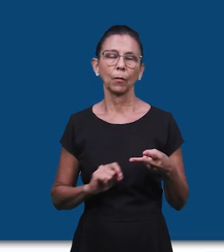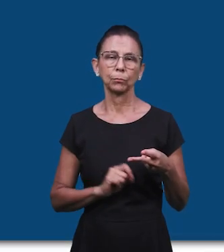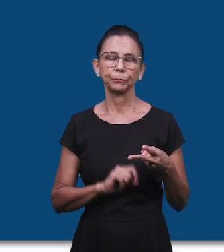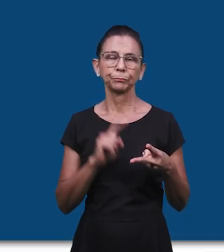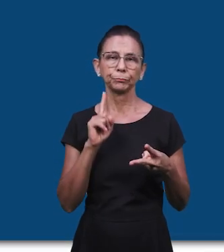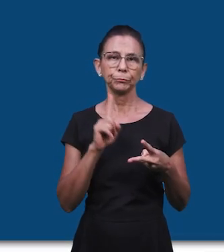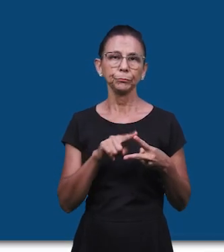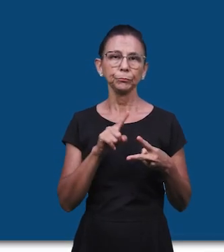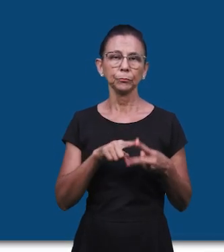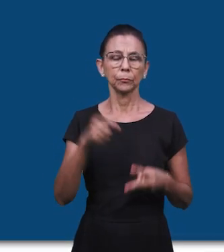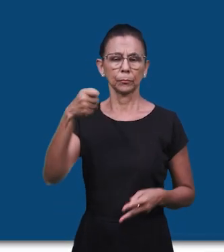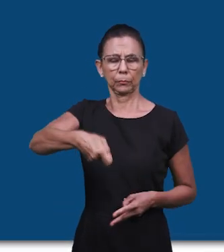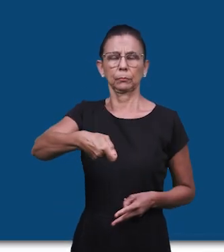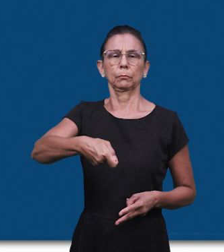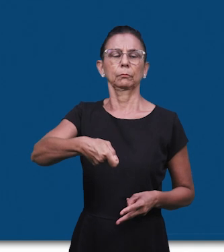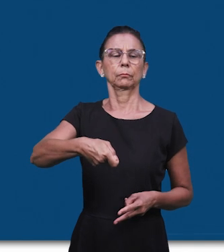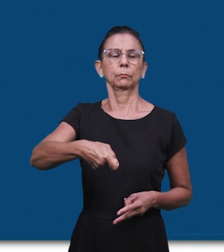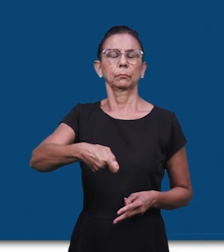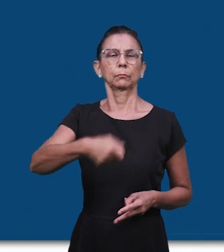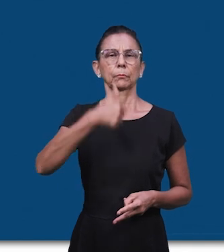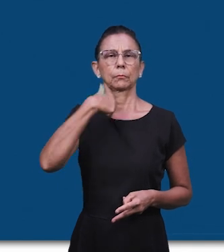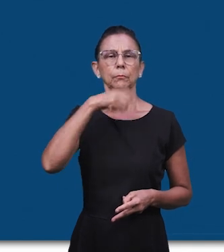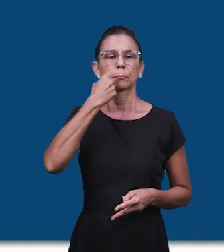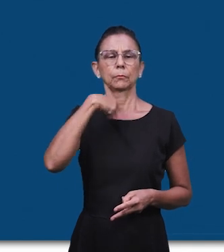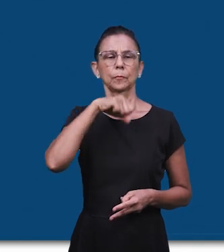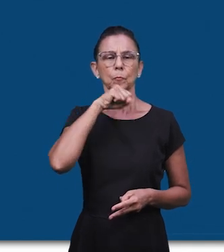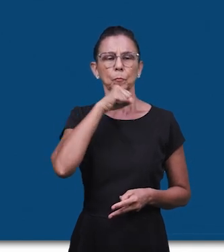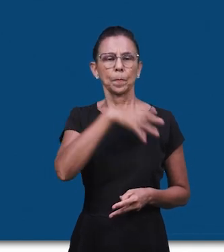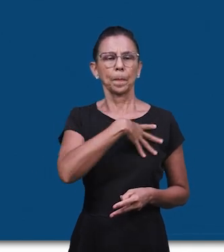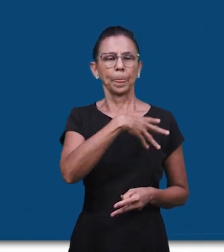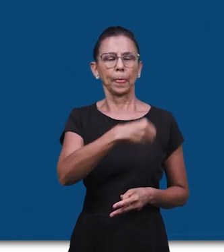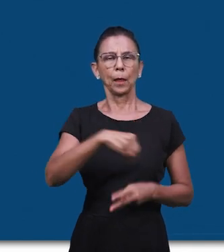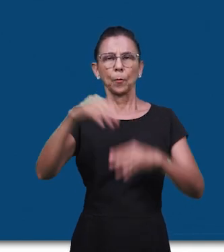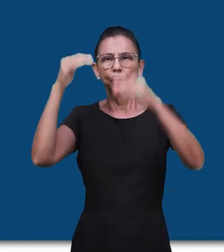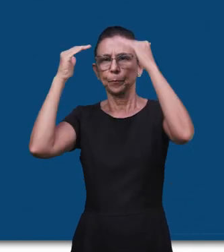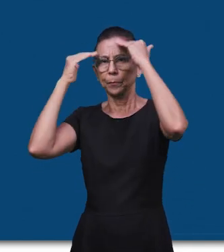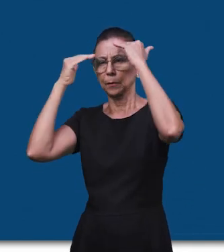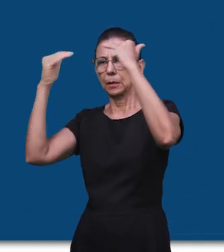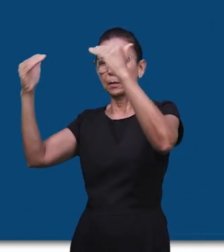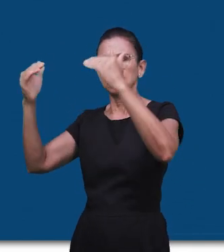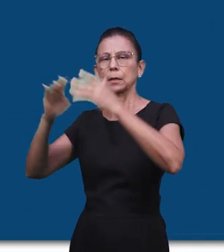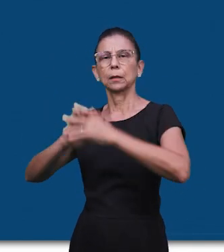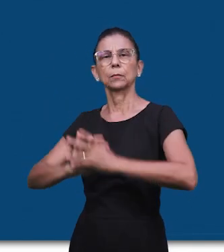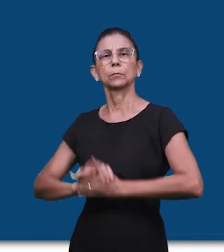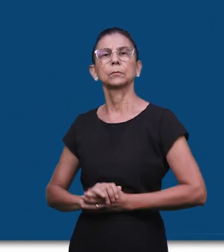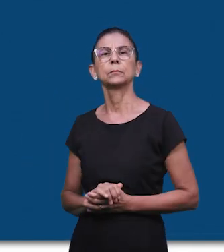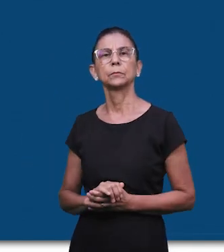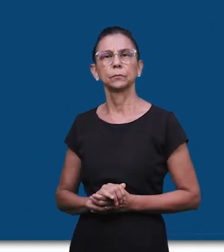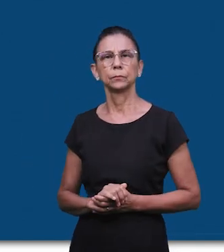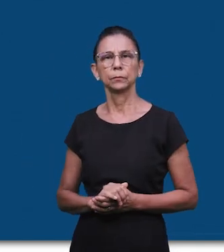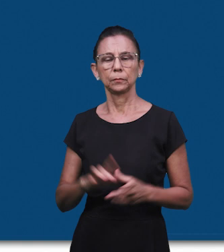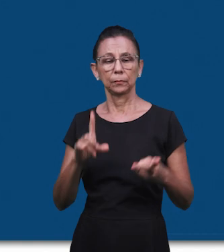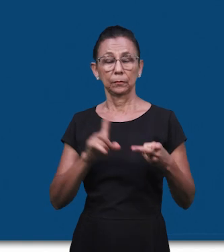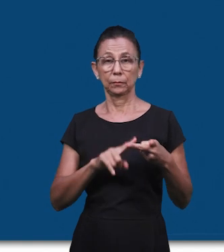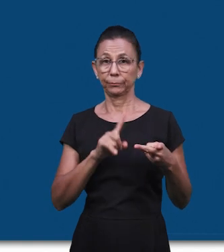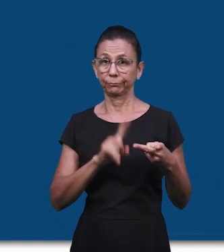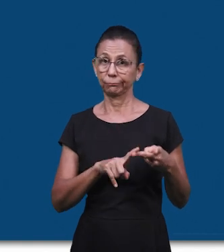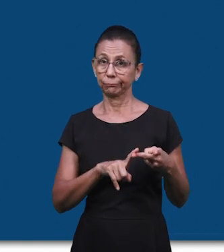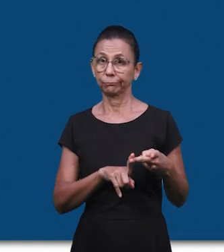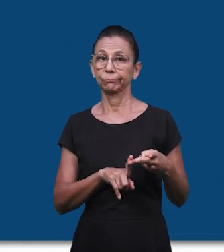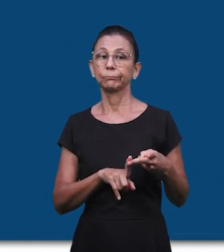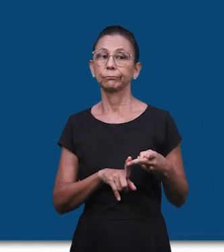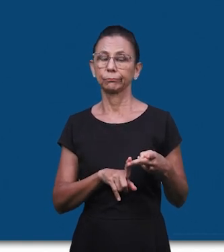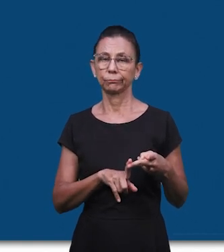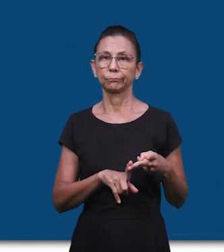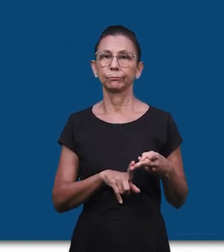a obediência dos filhos aos pais se fundamenta no respeito. E no autoritarismo, a